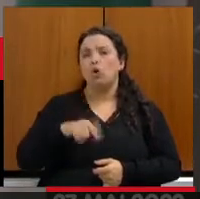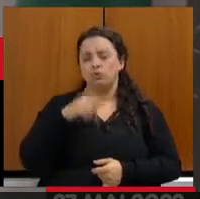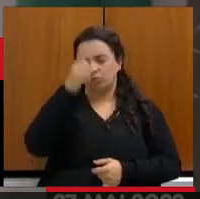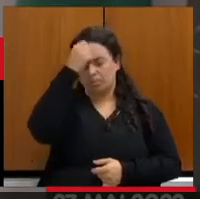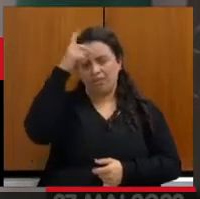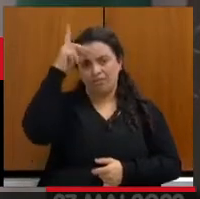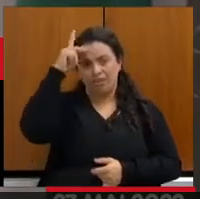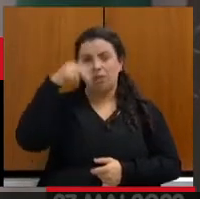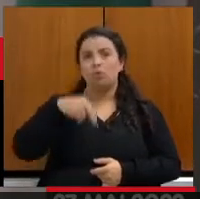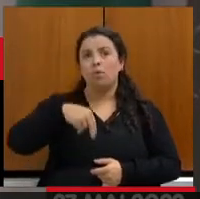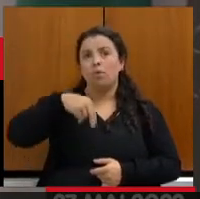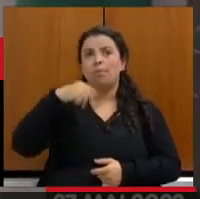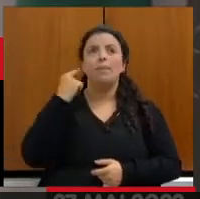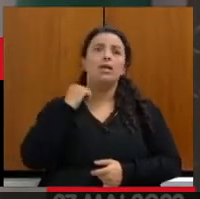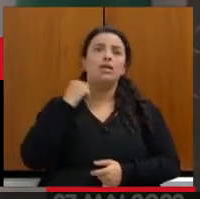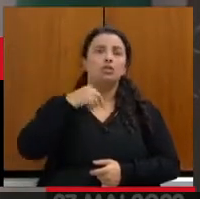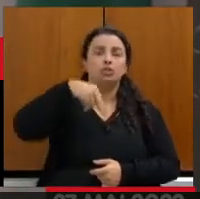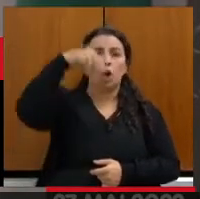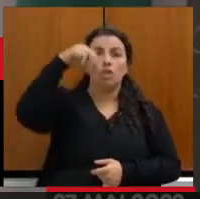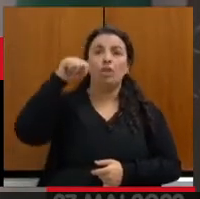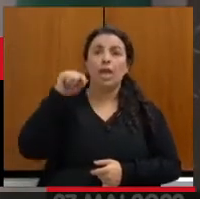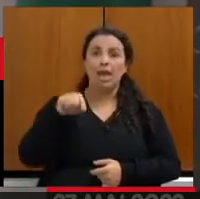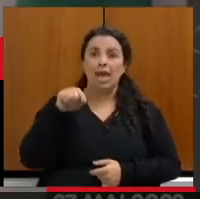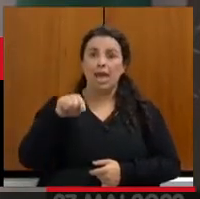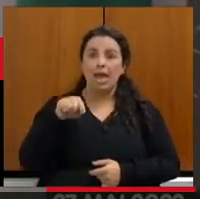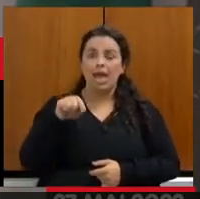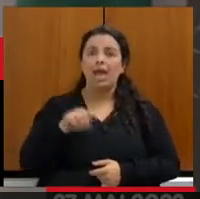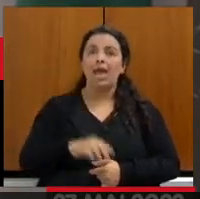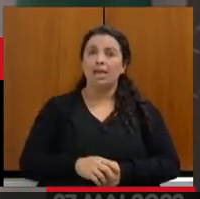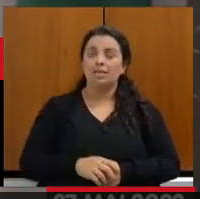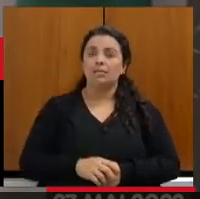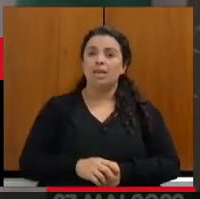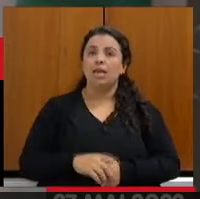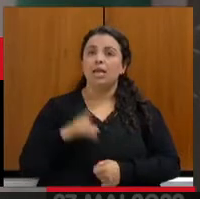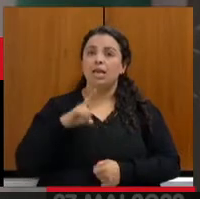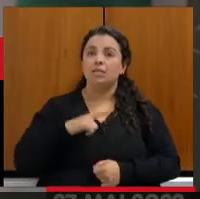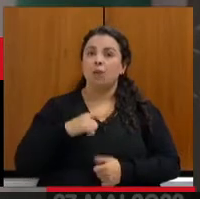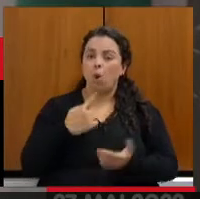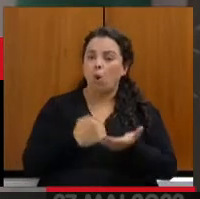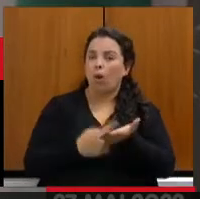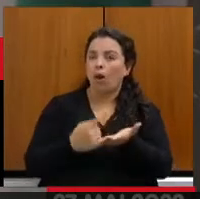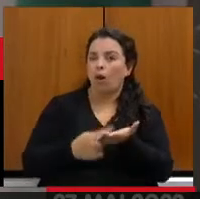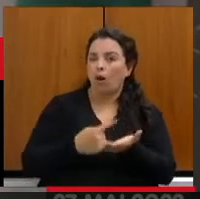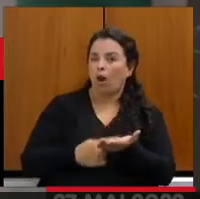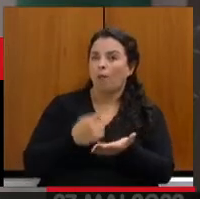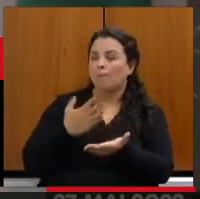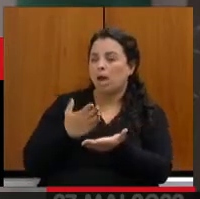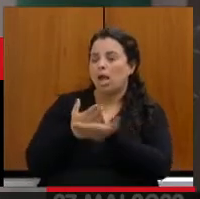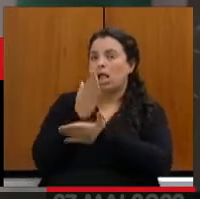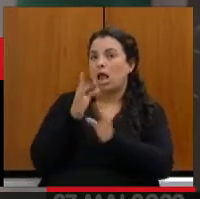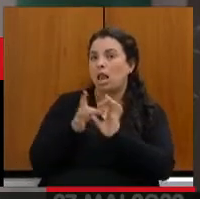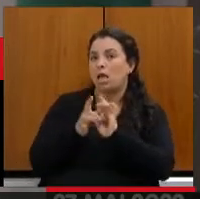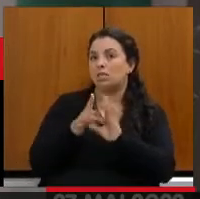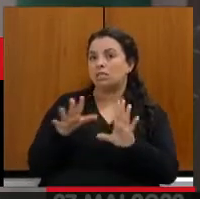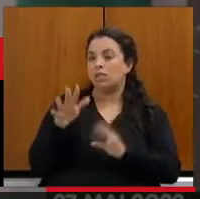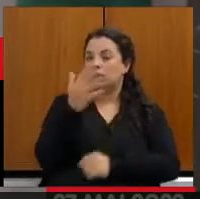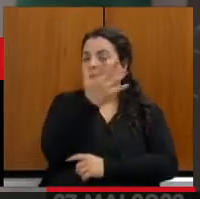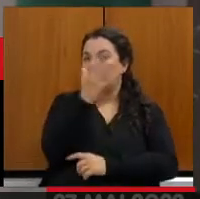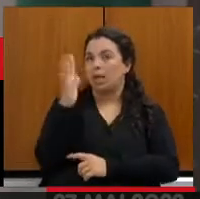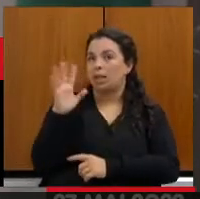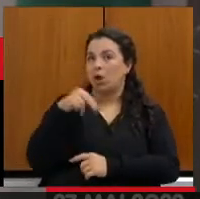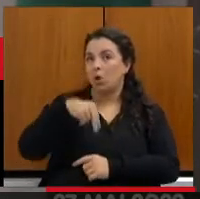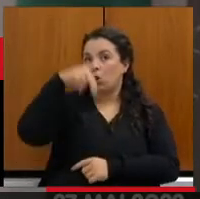de Minas Gerais estão com compor para assinar a autorização da licença ambiental do norte de Minas Gerais